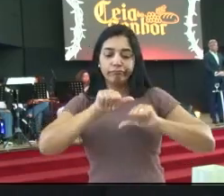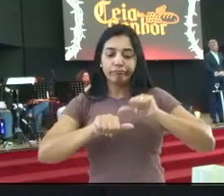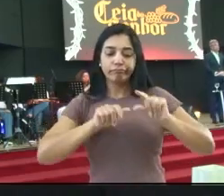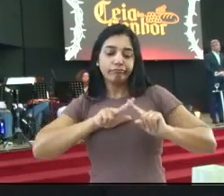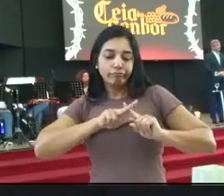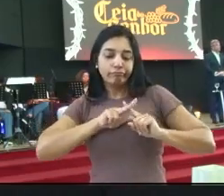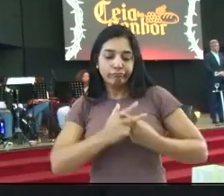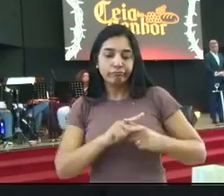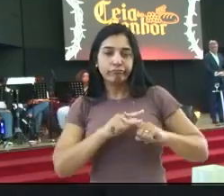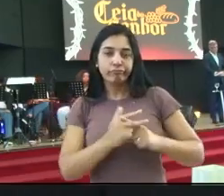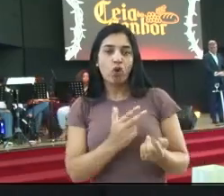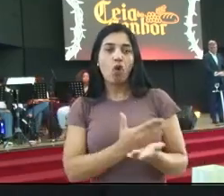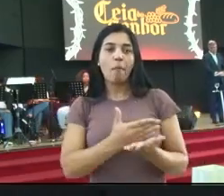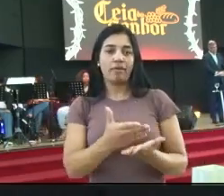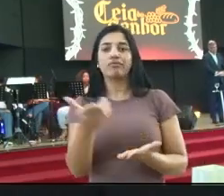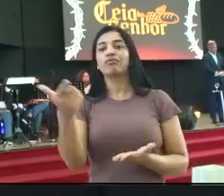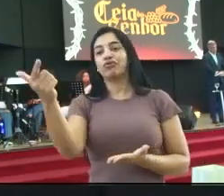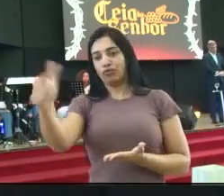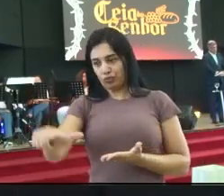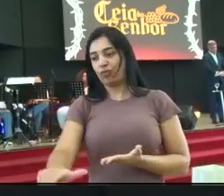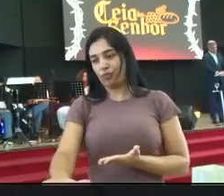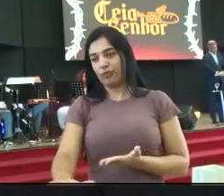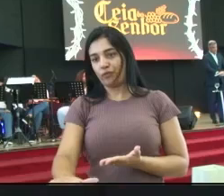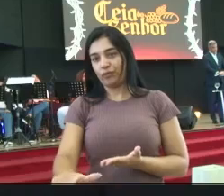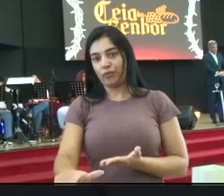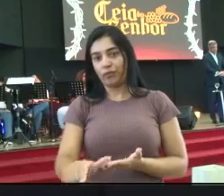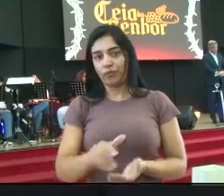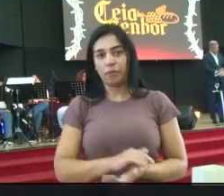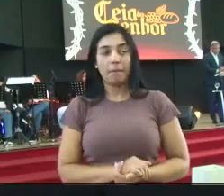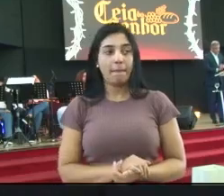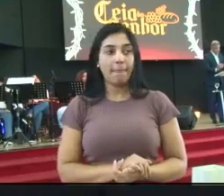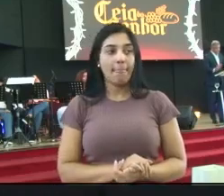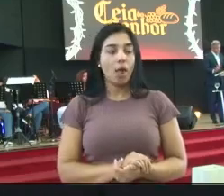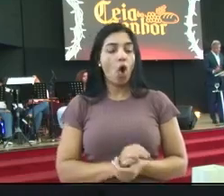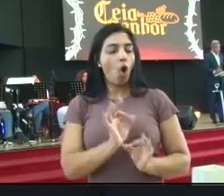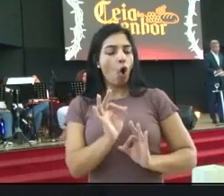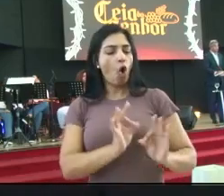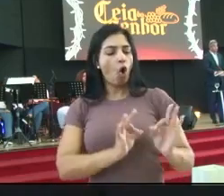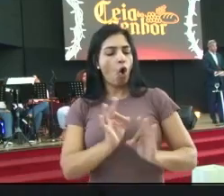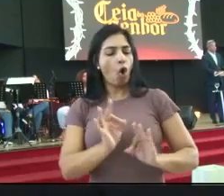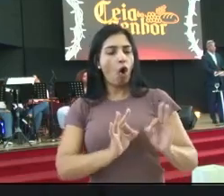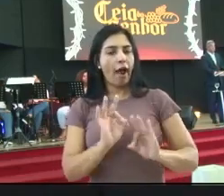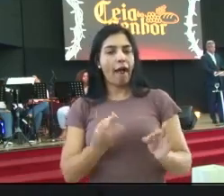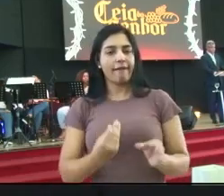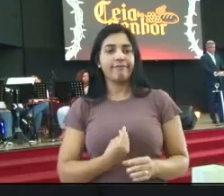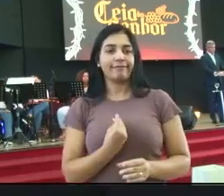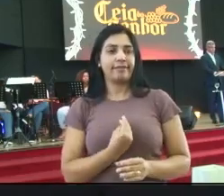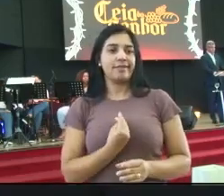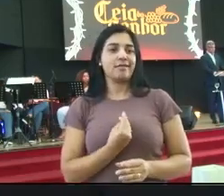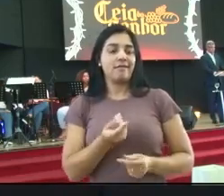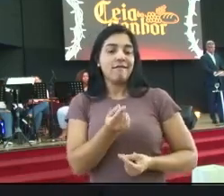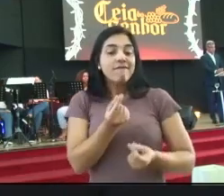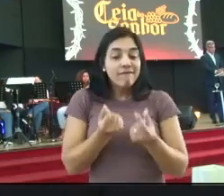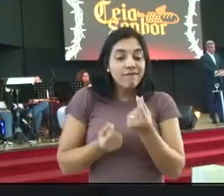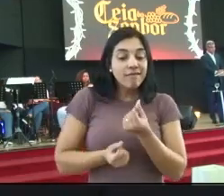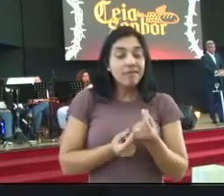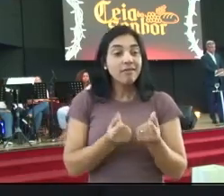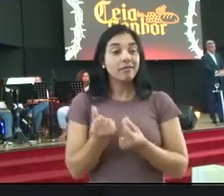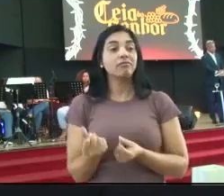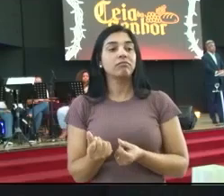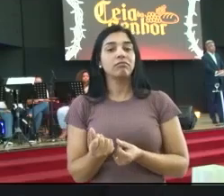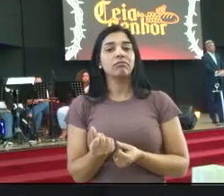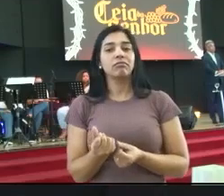que você recomece a organizar as suas finanças